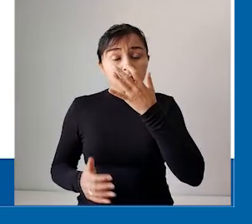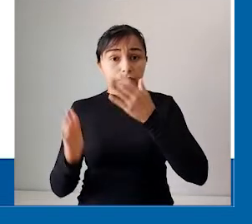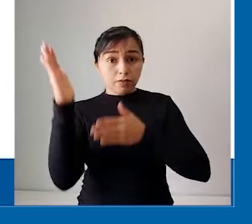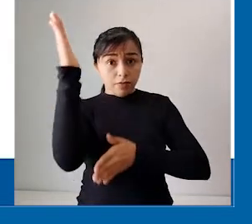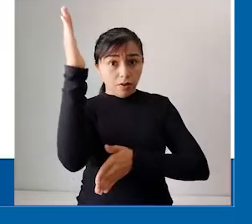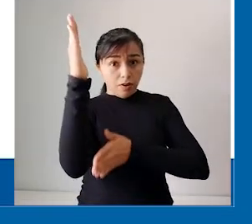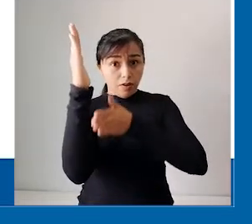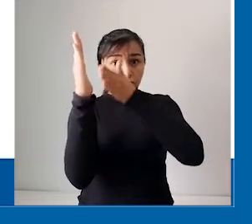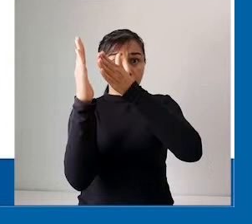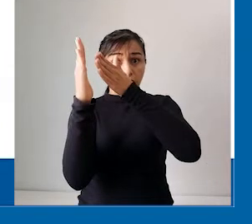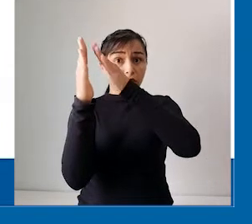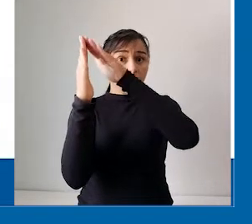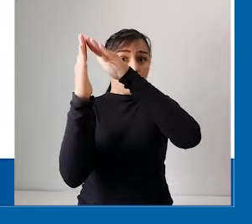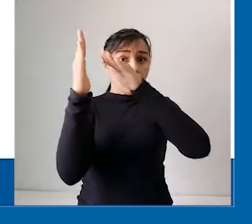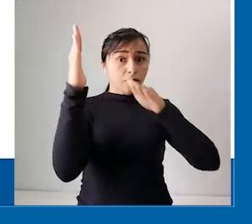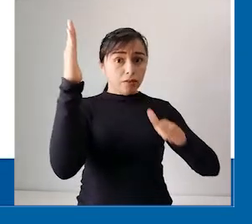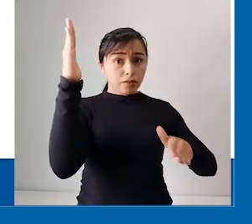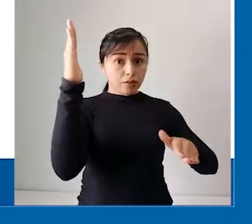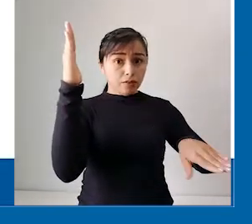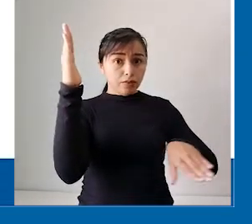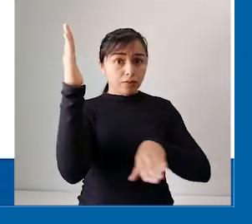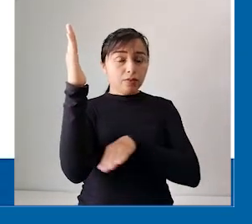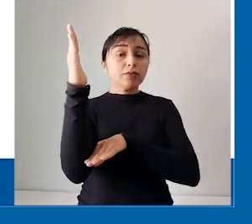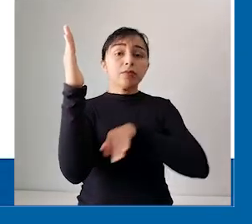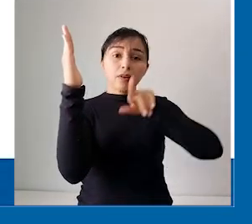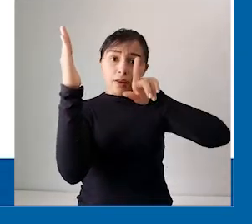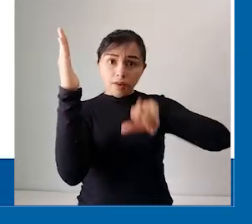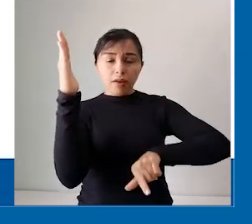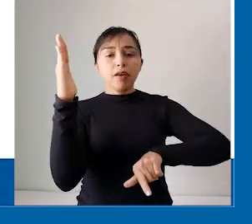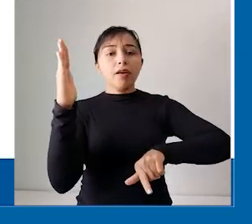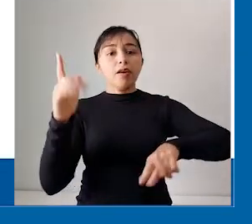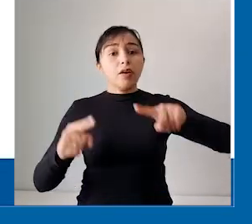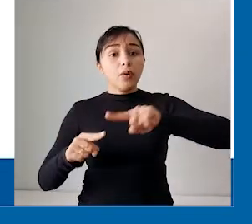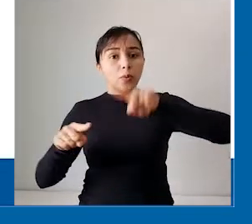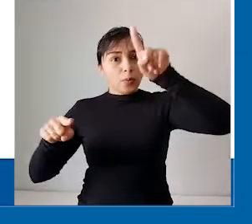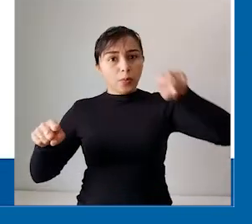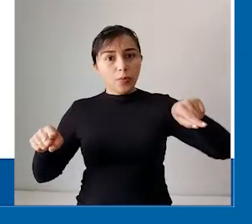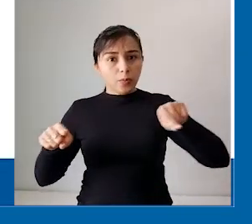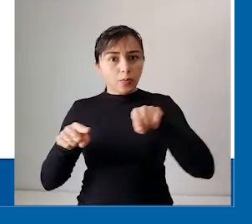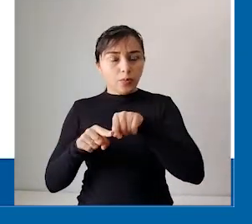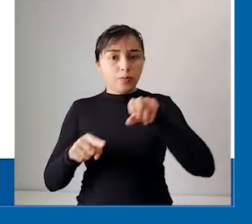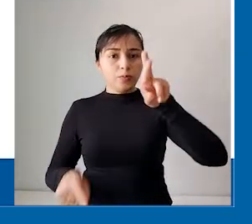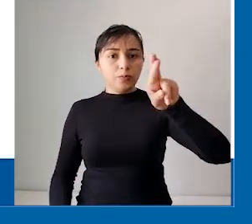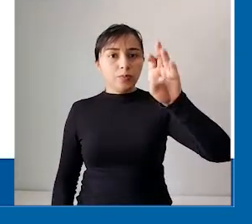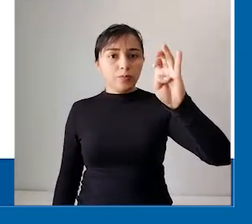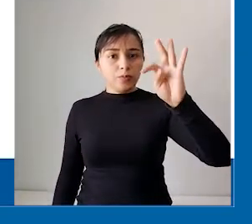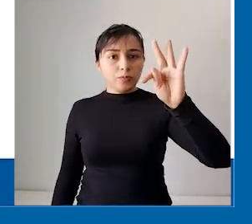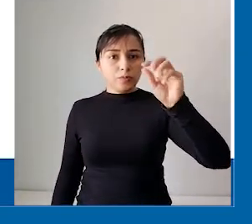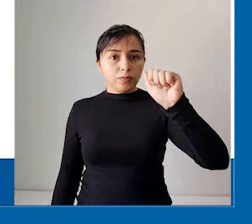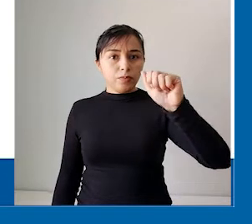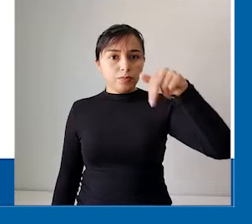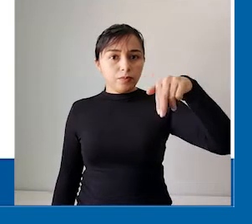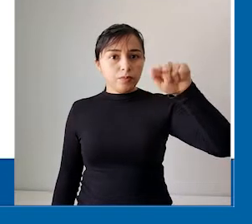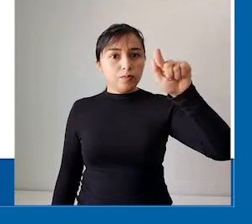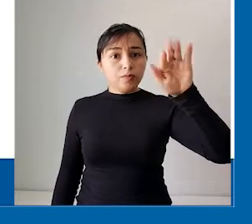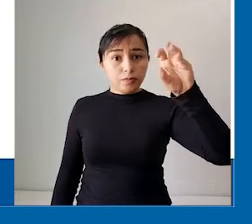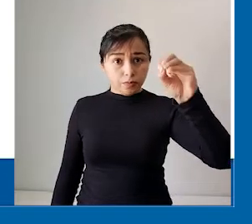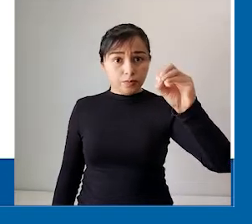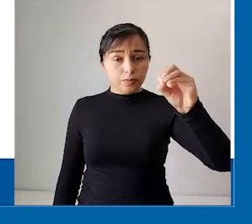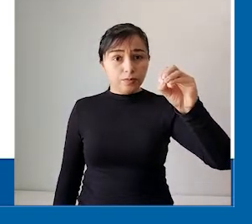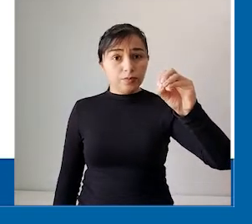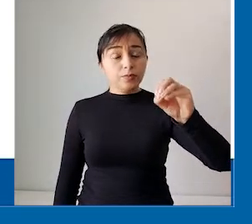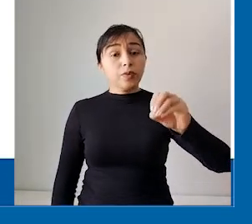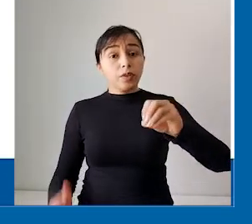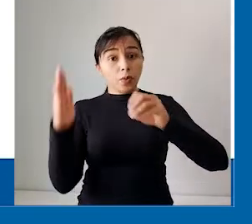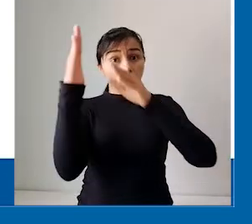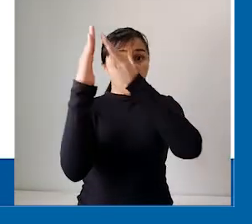um triângulo retângulo. Aqui está o nosso ângulo reto. Já consigo identificar quem é a hipotenusa. Está oposta ao ângulo reto,